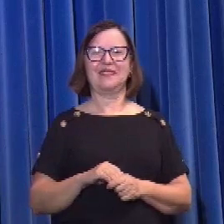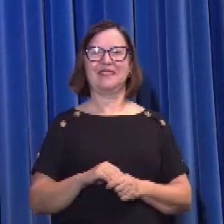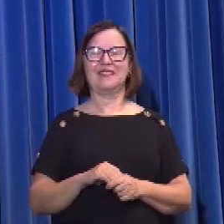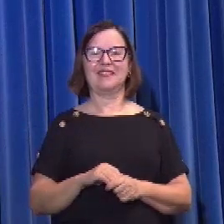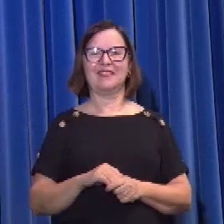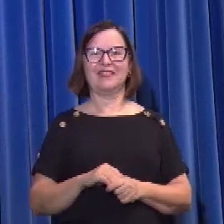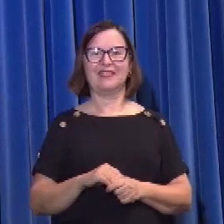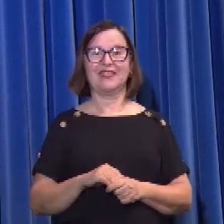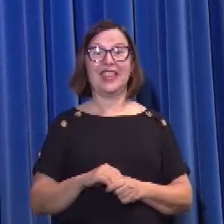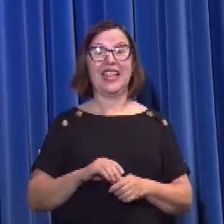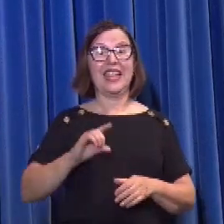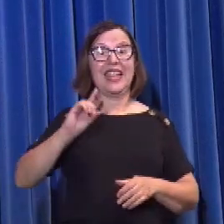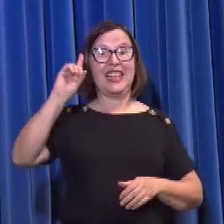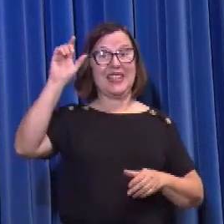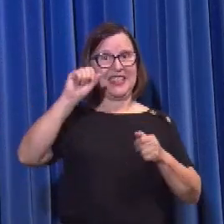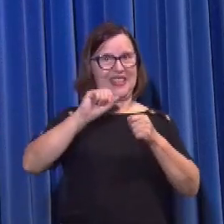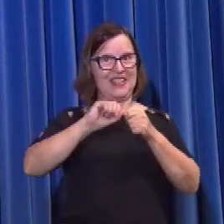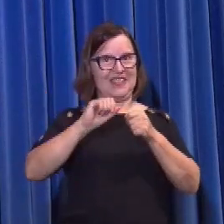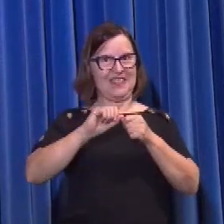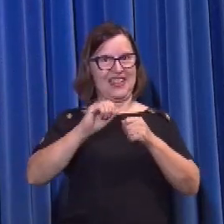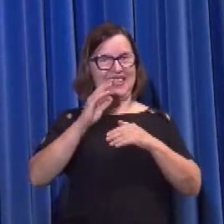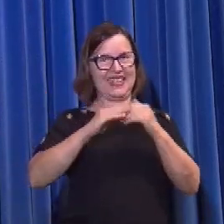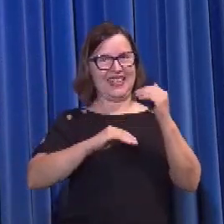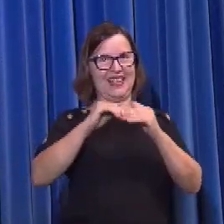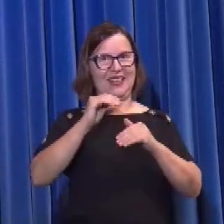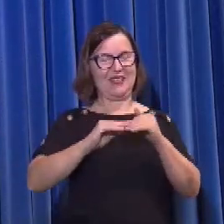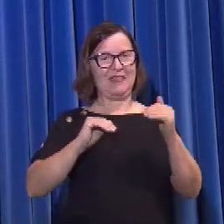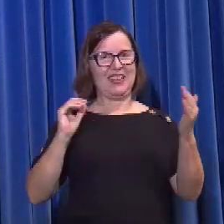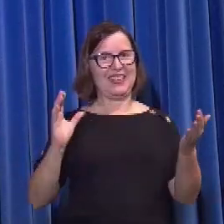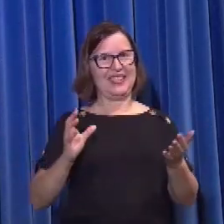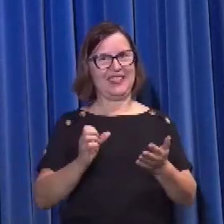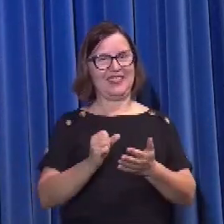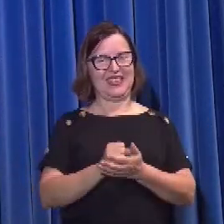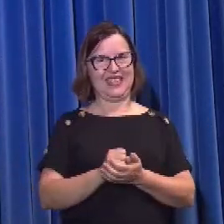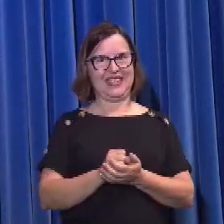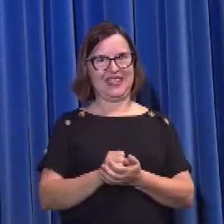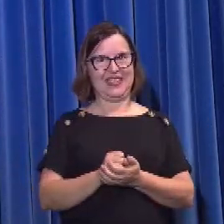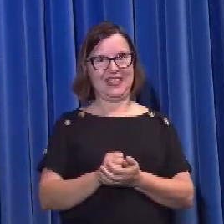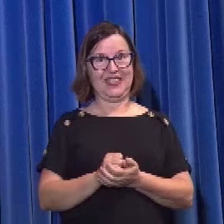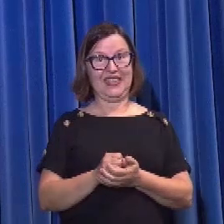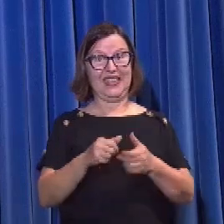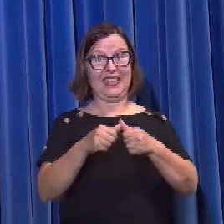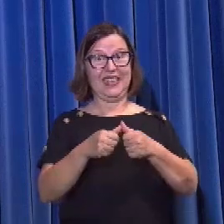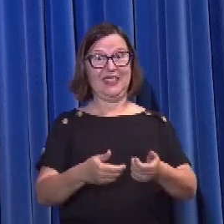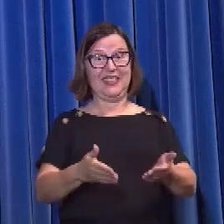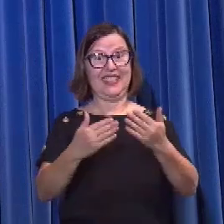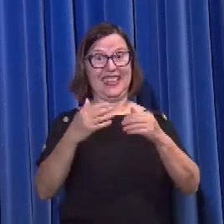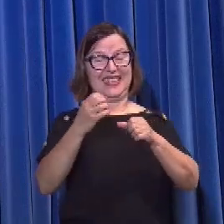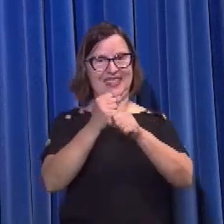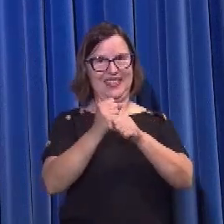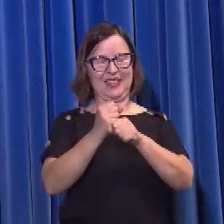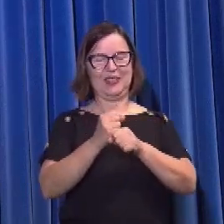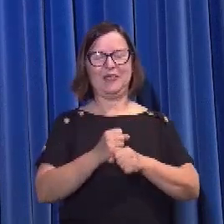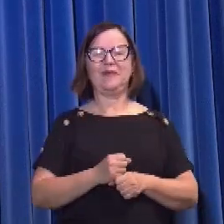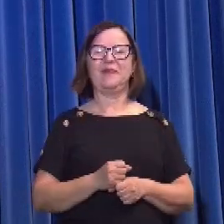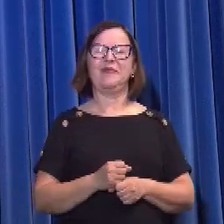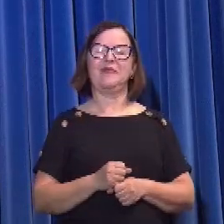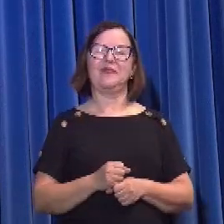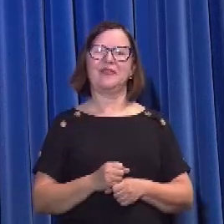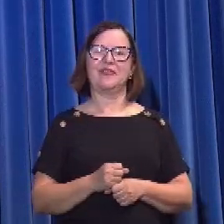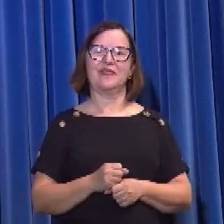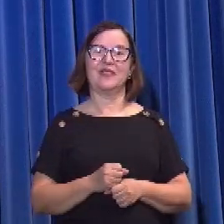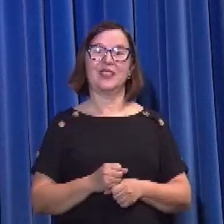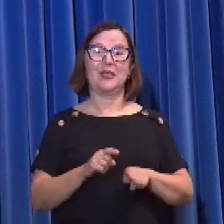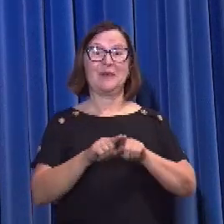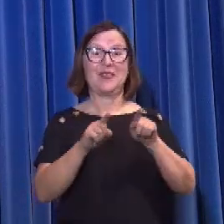É Deus quem opera a salvação em nós. Essa é a nossa segurança. Mas também está escrito aqui. Mas